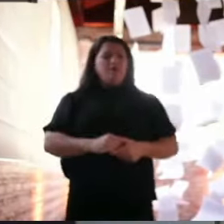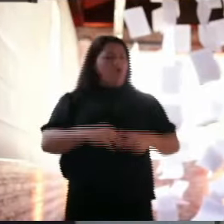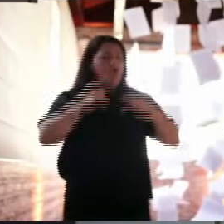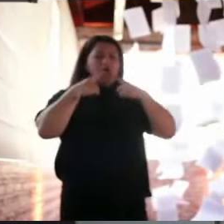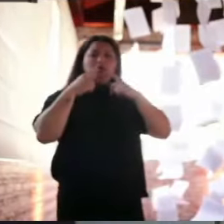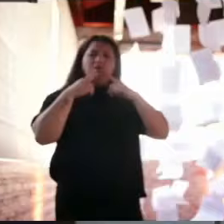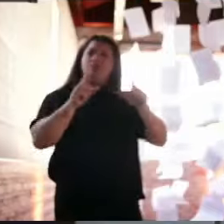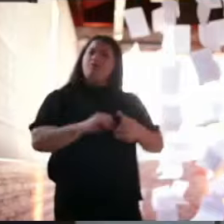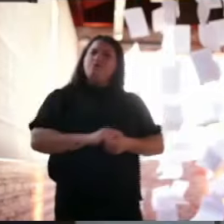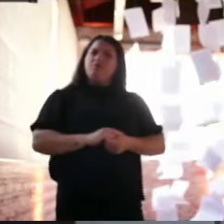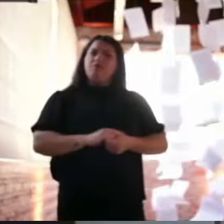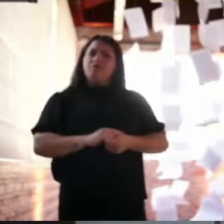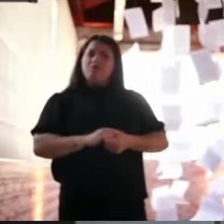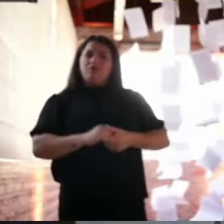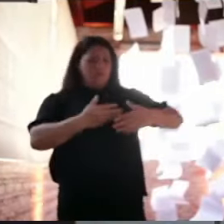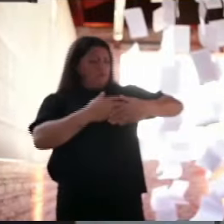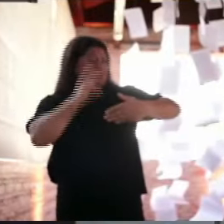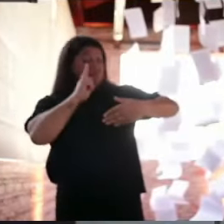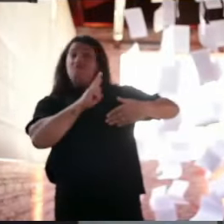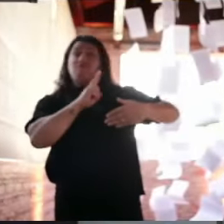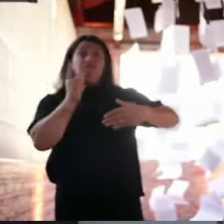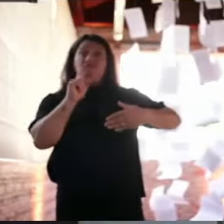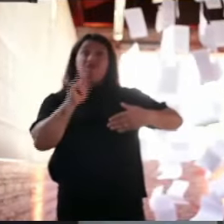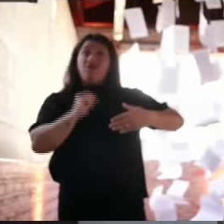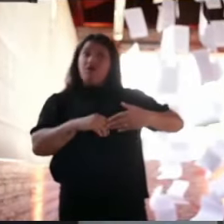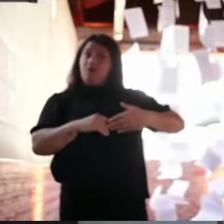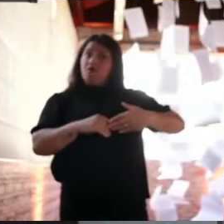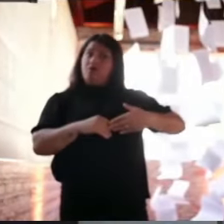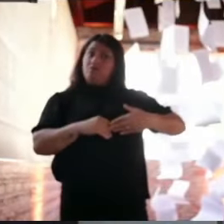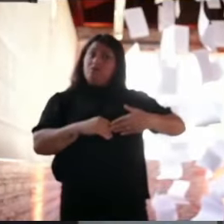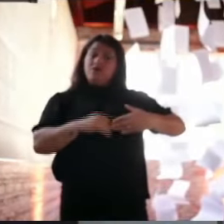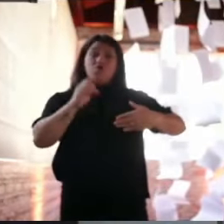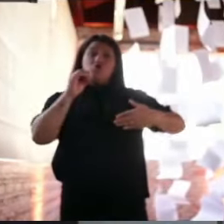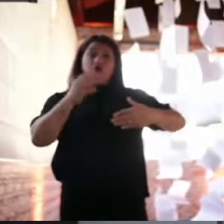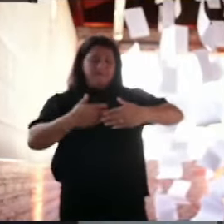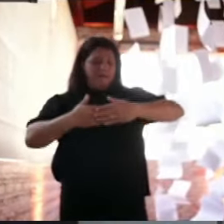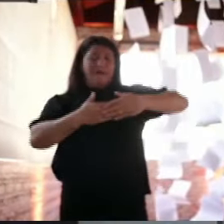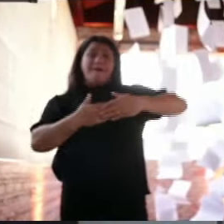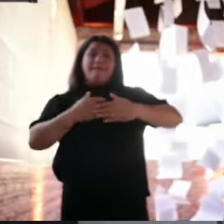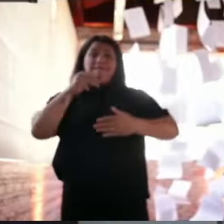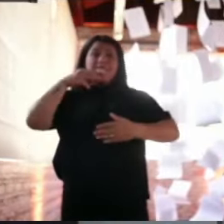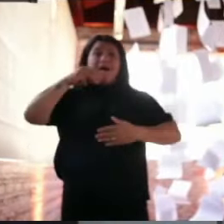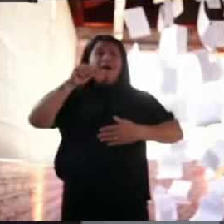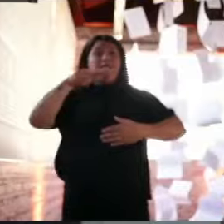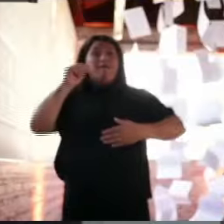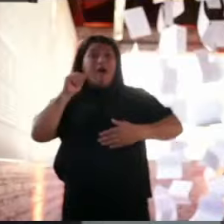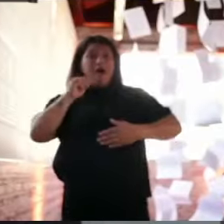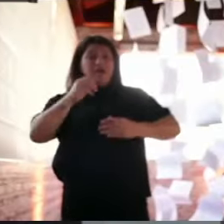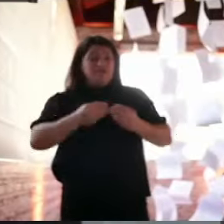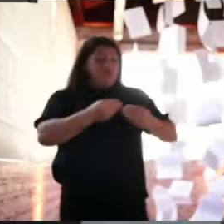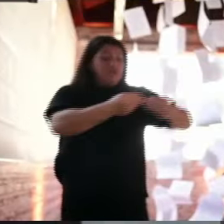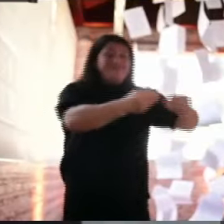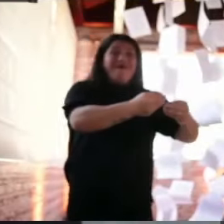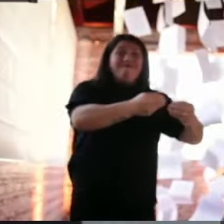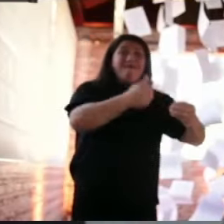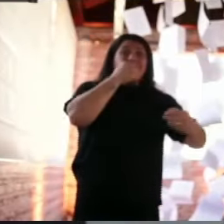queixam de que elas malviam os bebês só traziam os bebês para amamentar e depois o bebê ficava com as outras mulheres